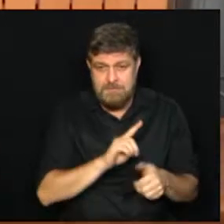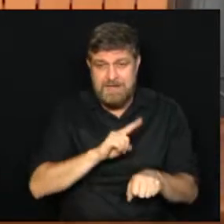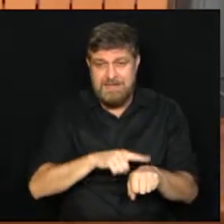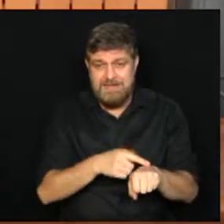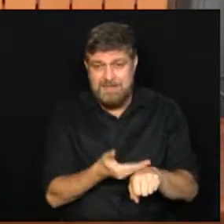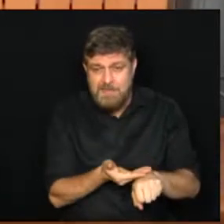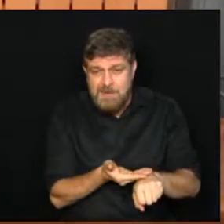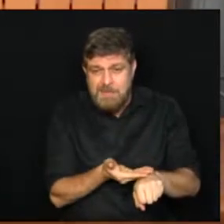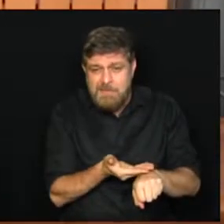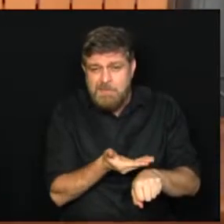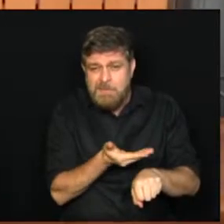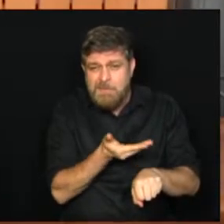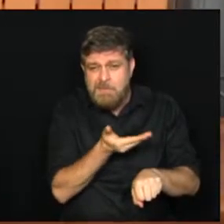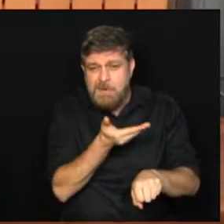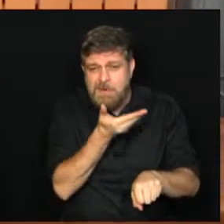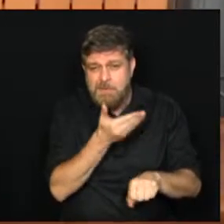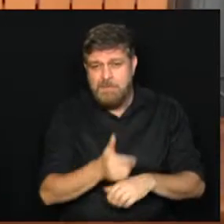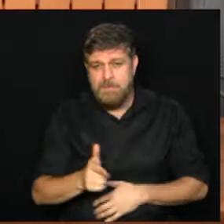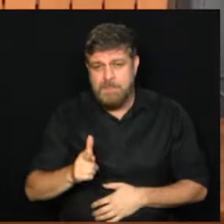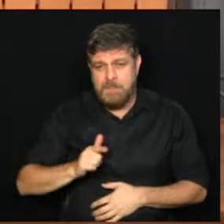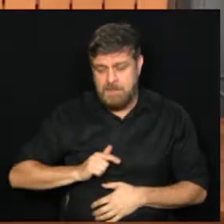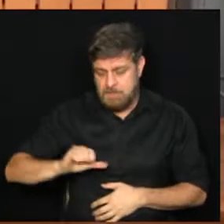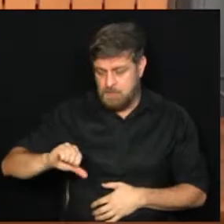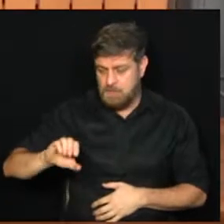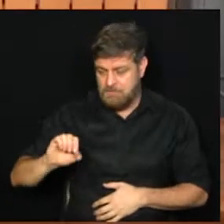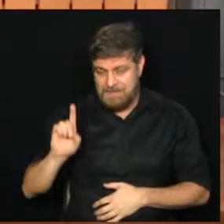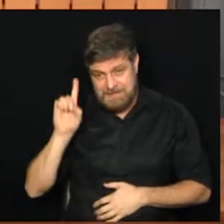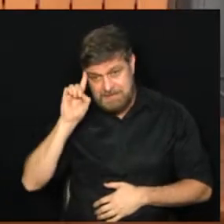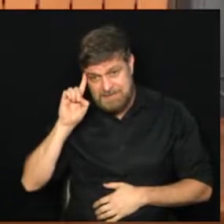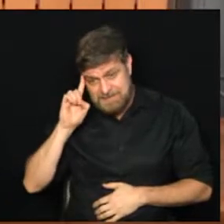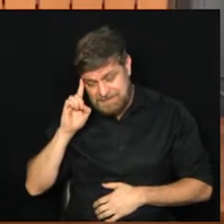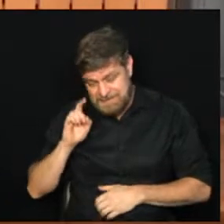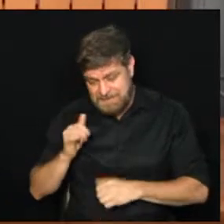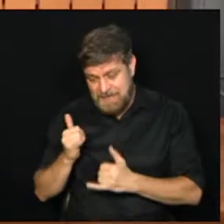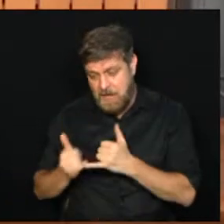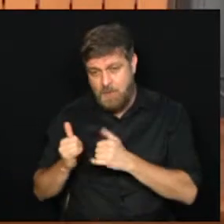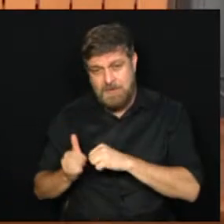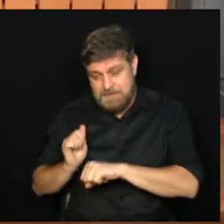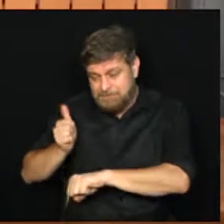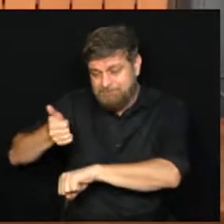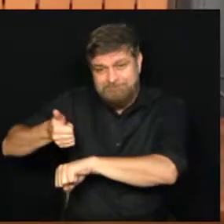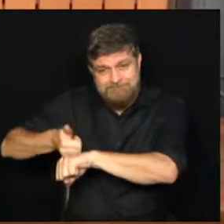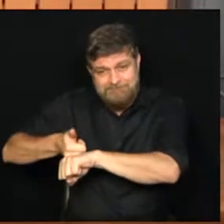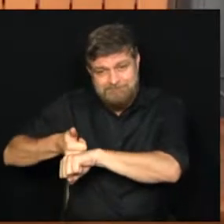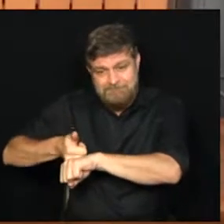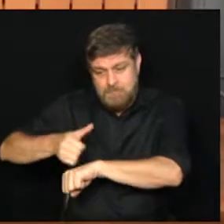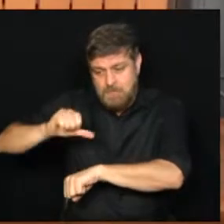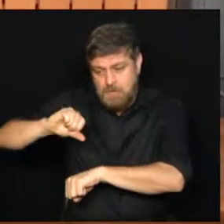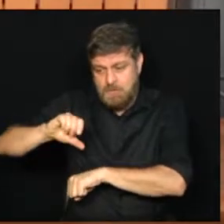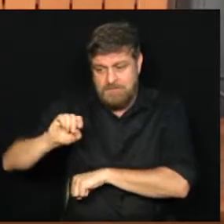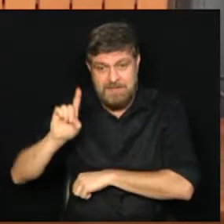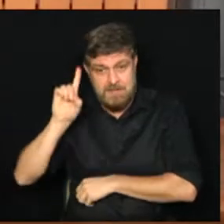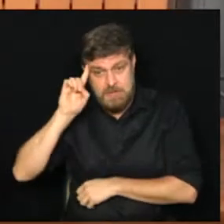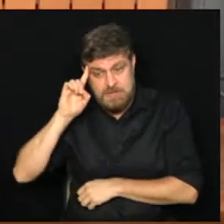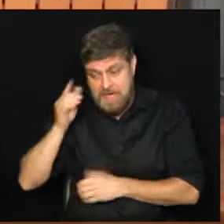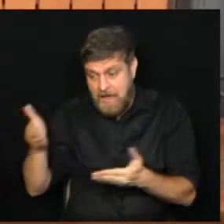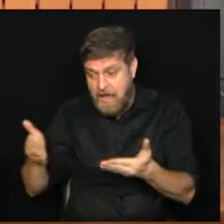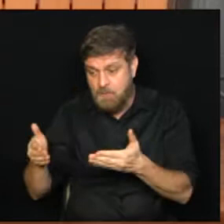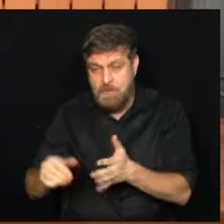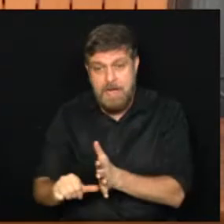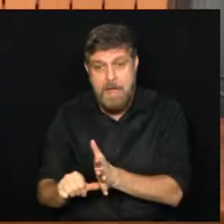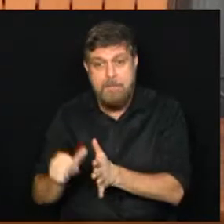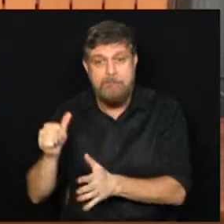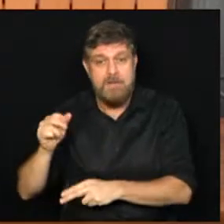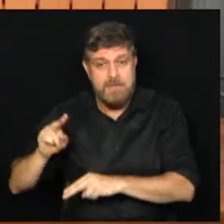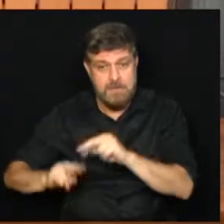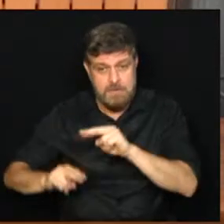por igual período. Nós temos 90 dias, estamos chegando aí quase aos 90 dias, de 1º de junho, e estamos nesta